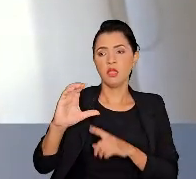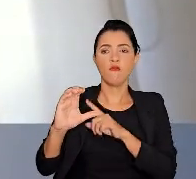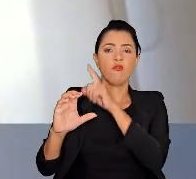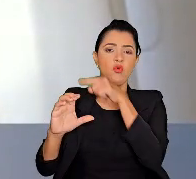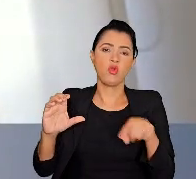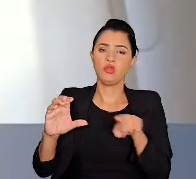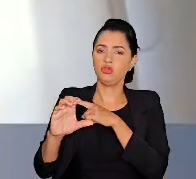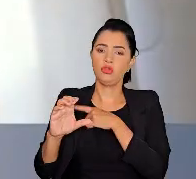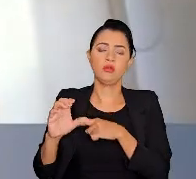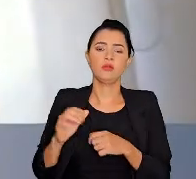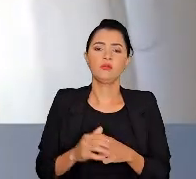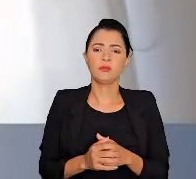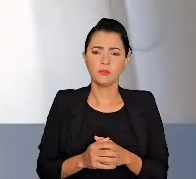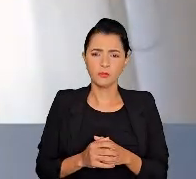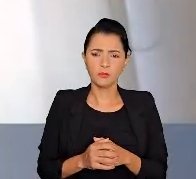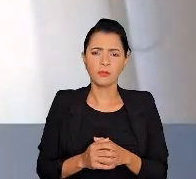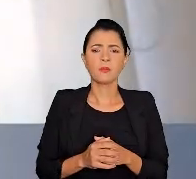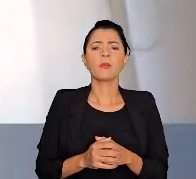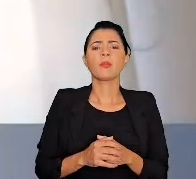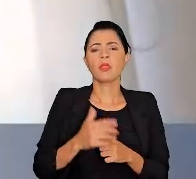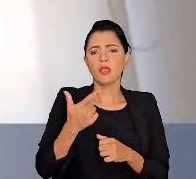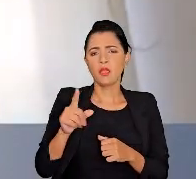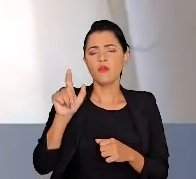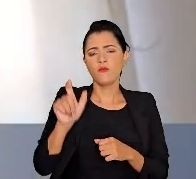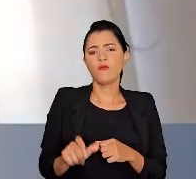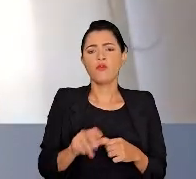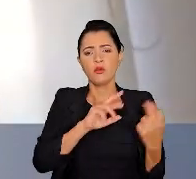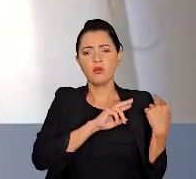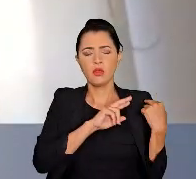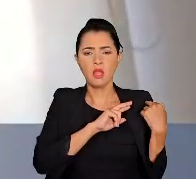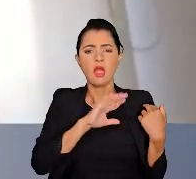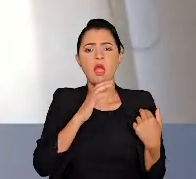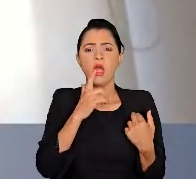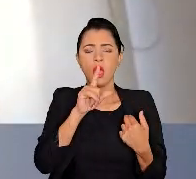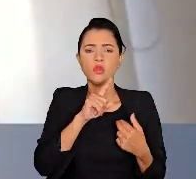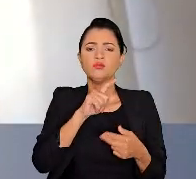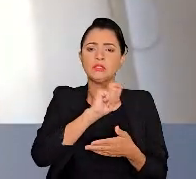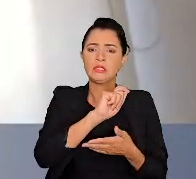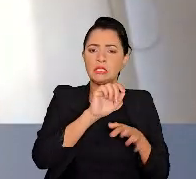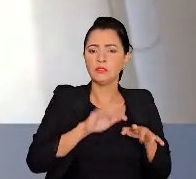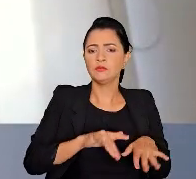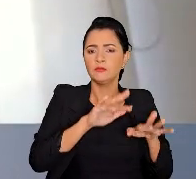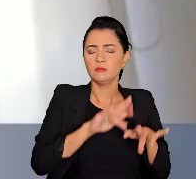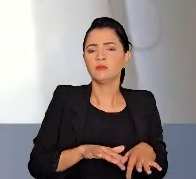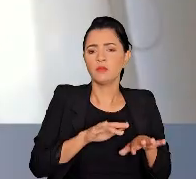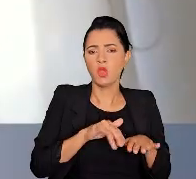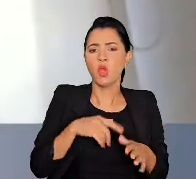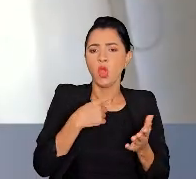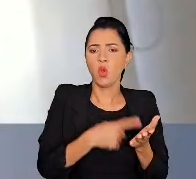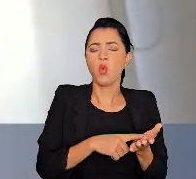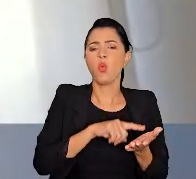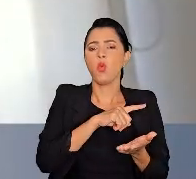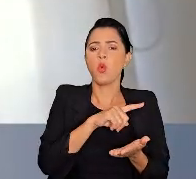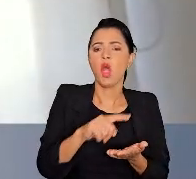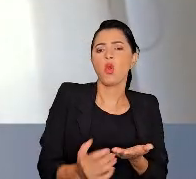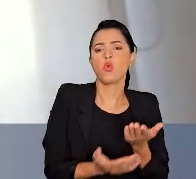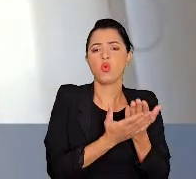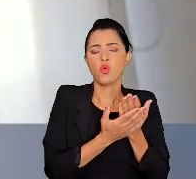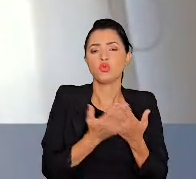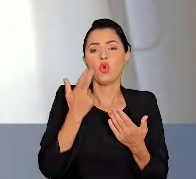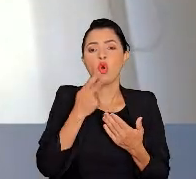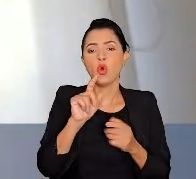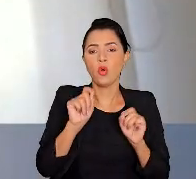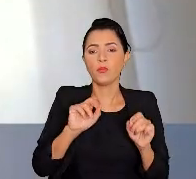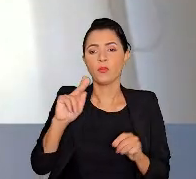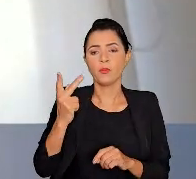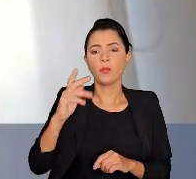denegado. Maurício Correia, assim, foi encarregado de redigir o acórdão que teve o seguinte teor: habeas corpus,